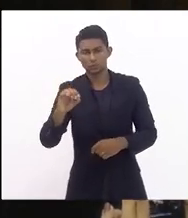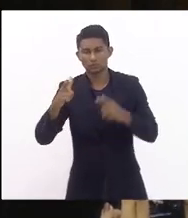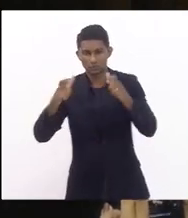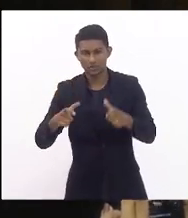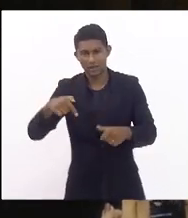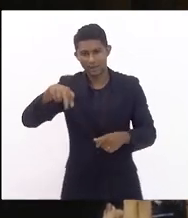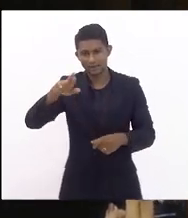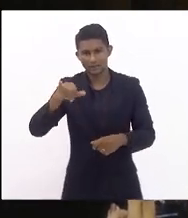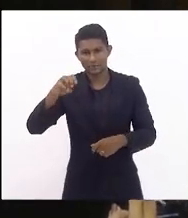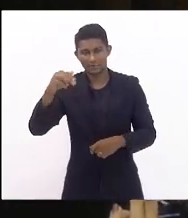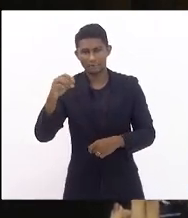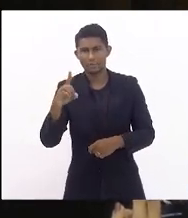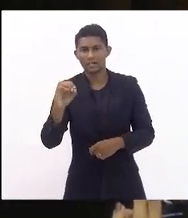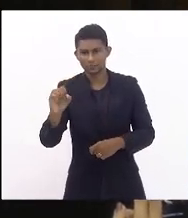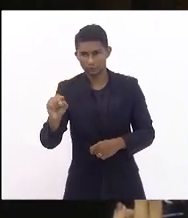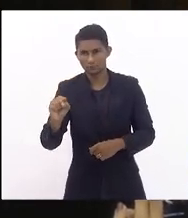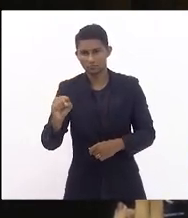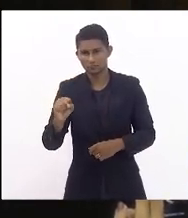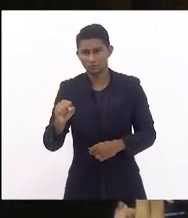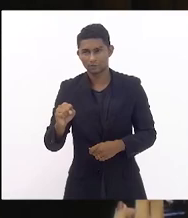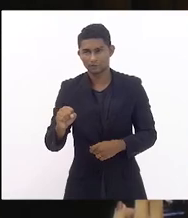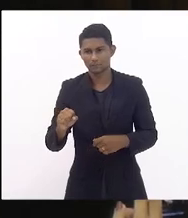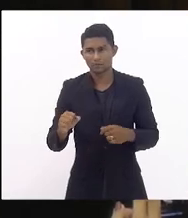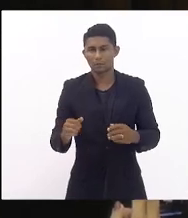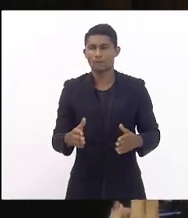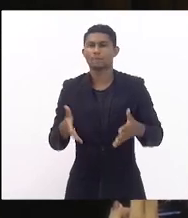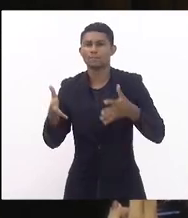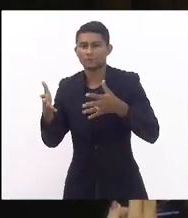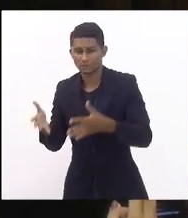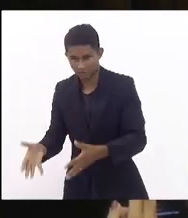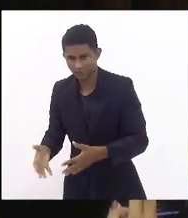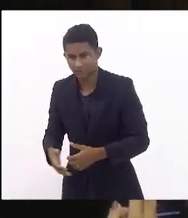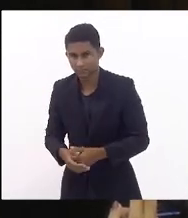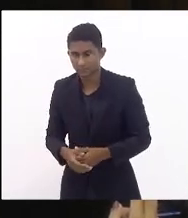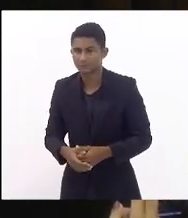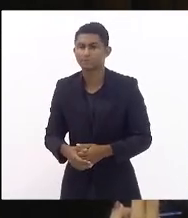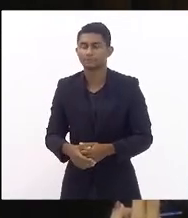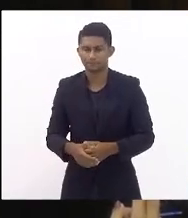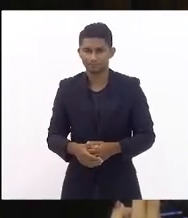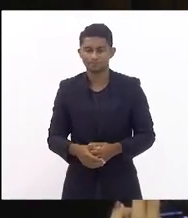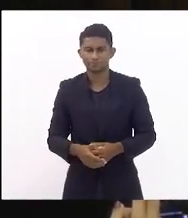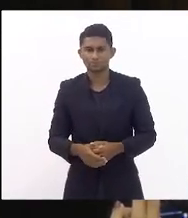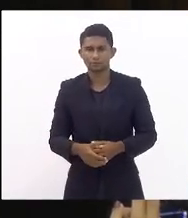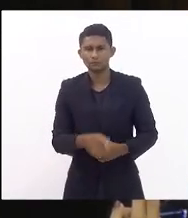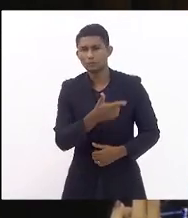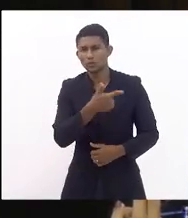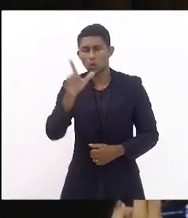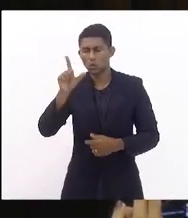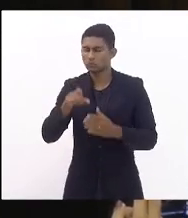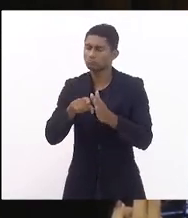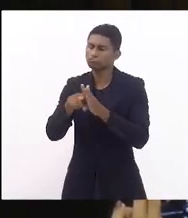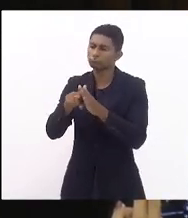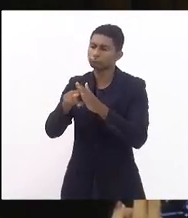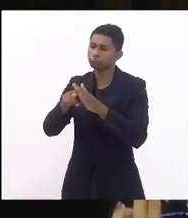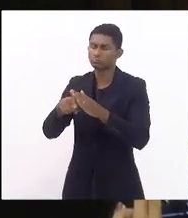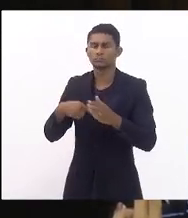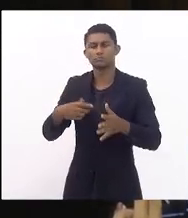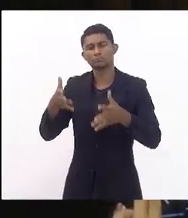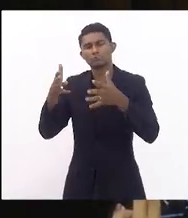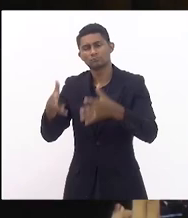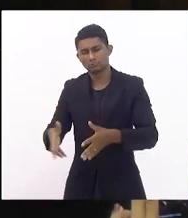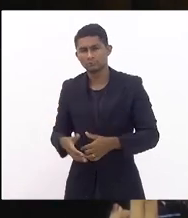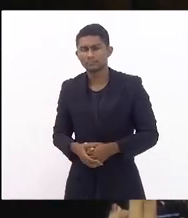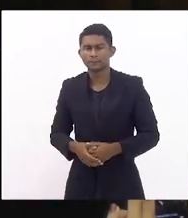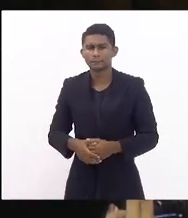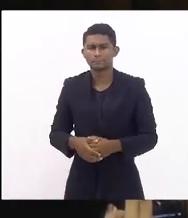porque recebi Vossa Excelência para concluir, por gentileza. Tá. Fui fazer uma outra fiscalização. Então, deputada Marta